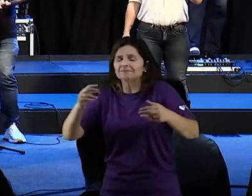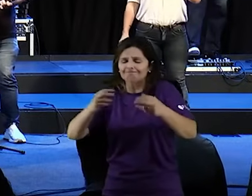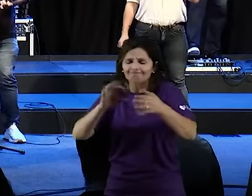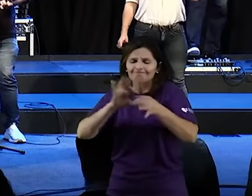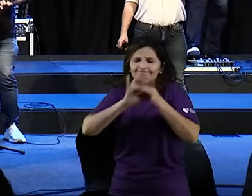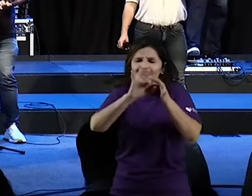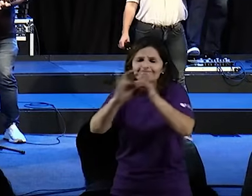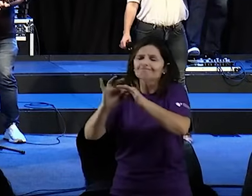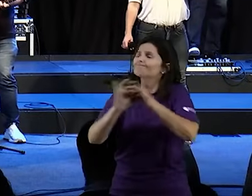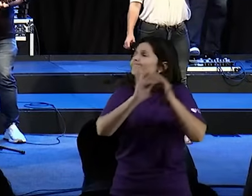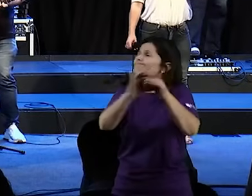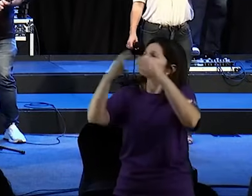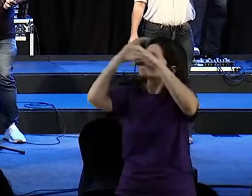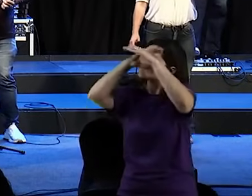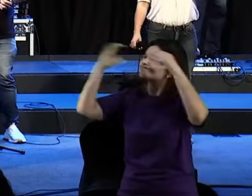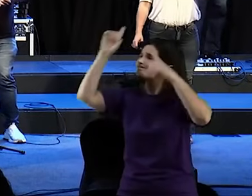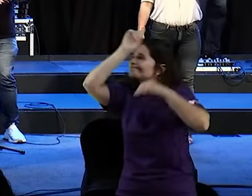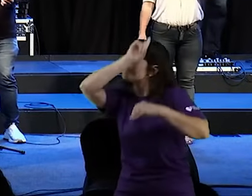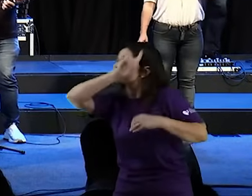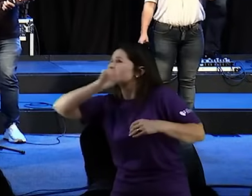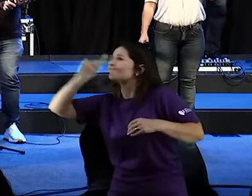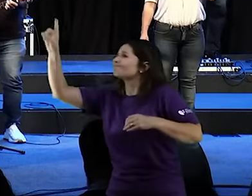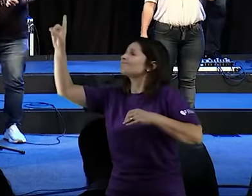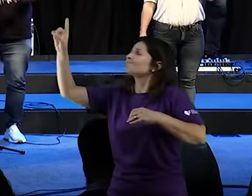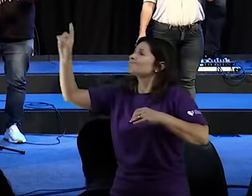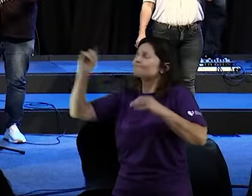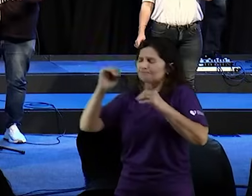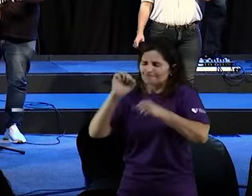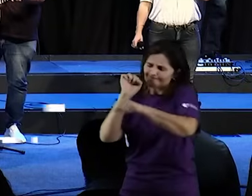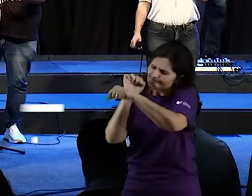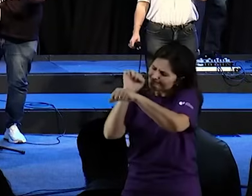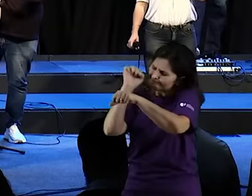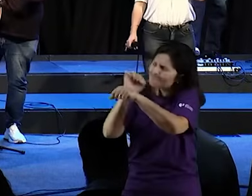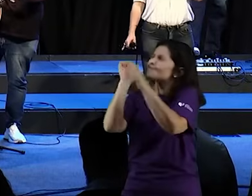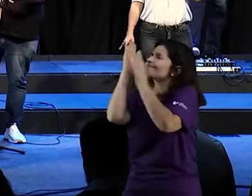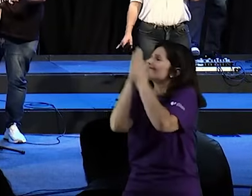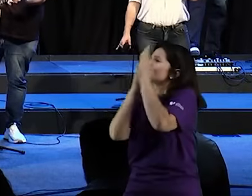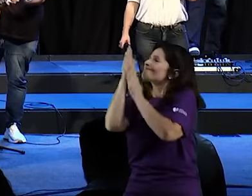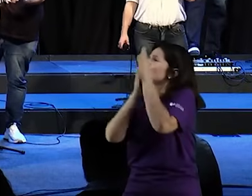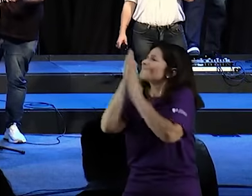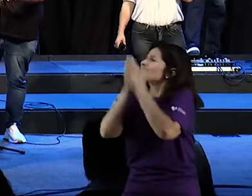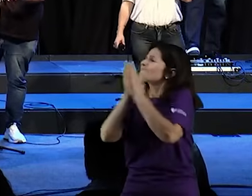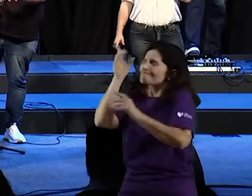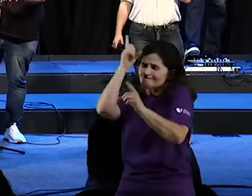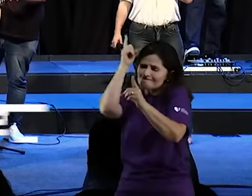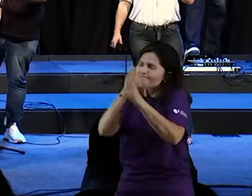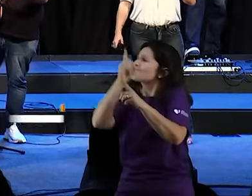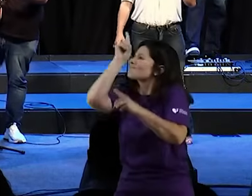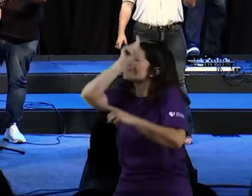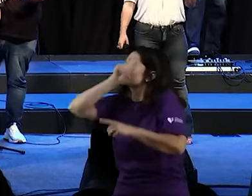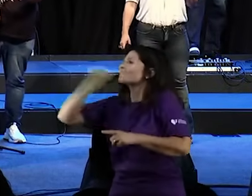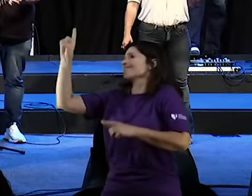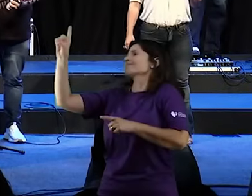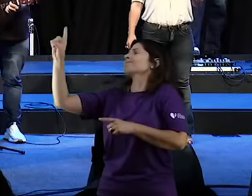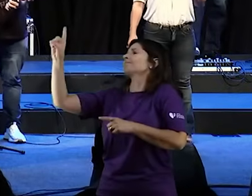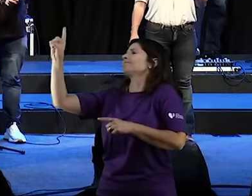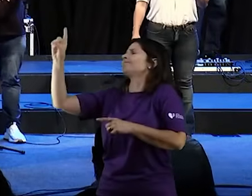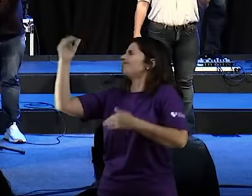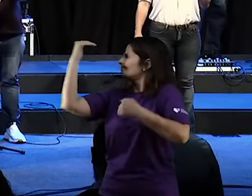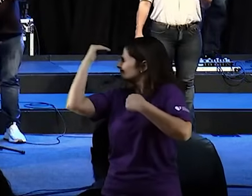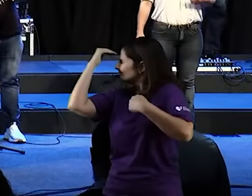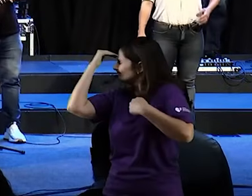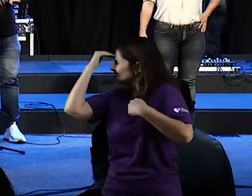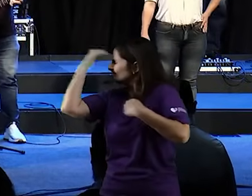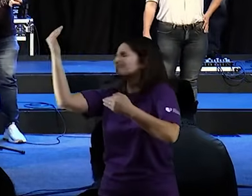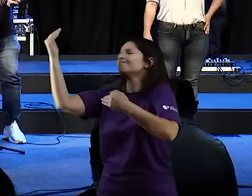somos do Senhor confiamos no Senhor e esperamos ansiosamente pelo nosso encontro com o senhor muito obrigada pai porque